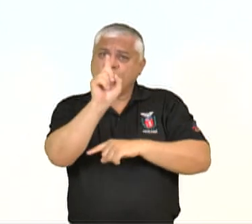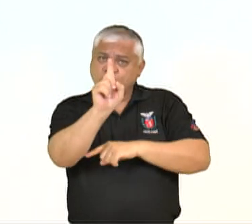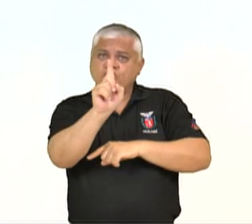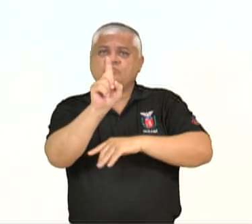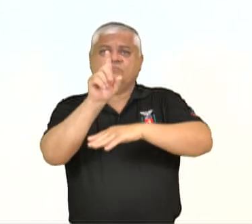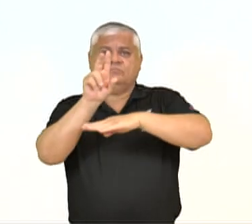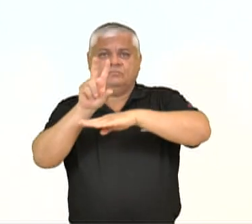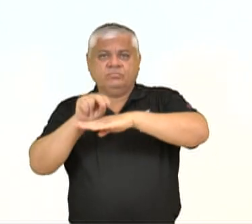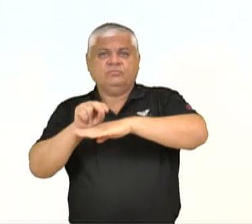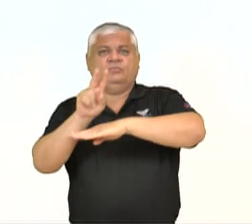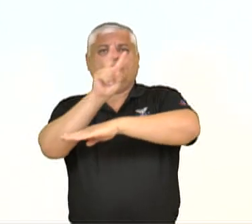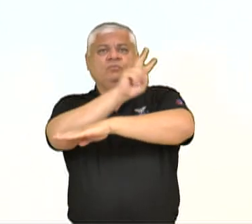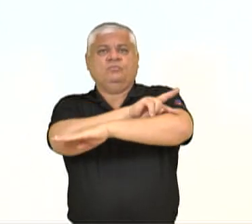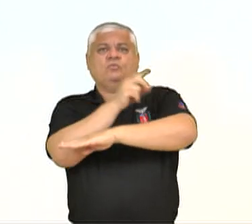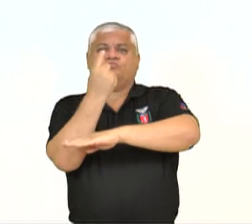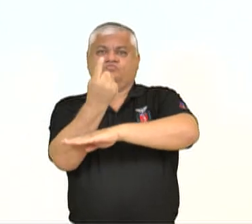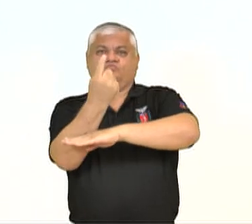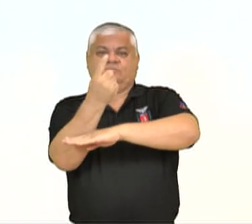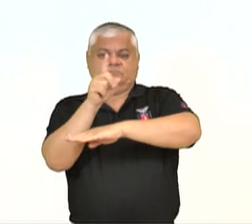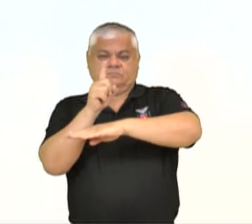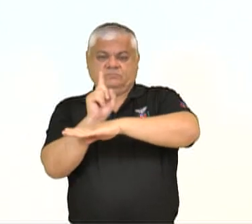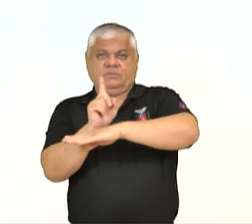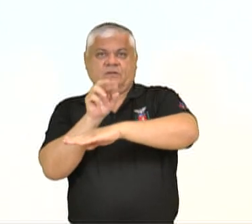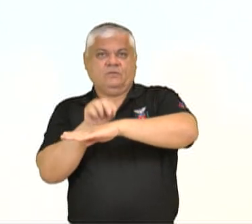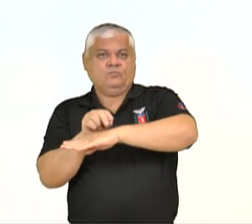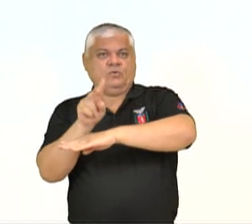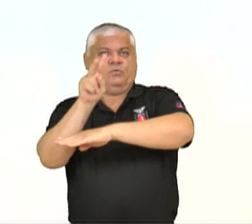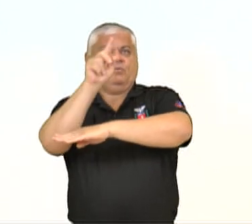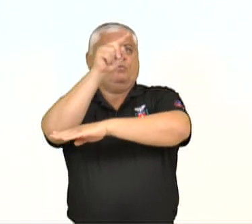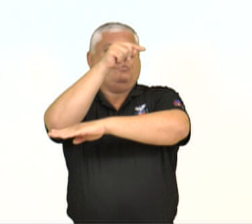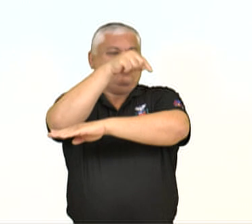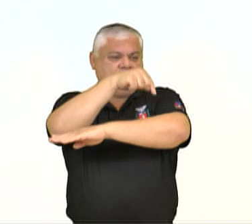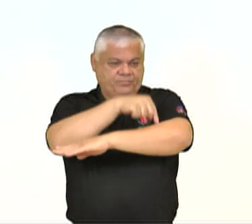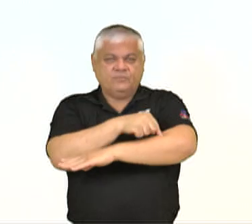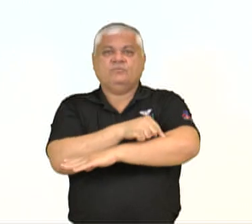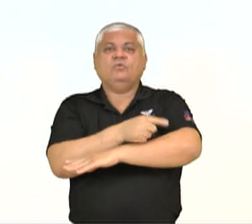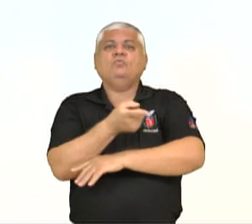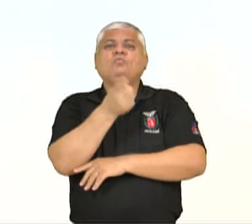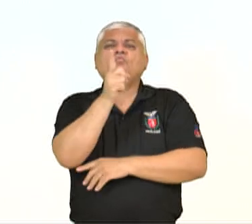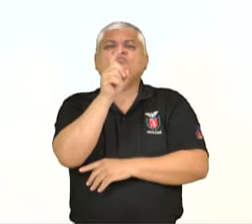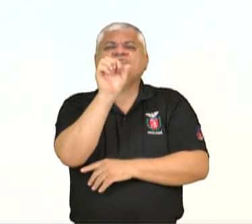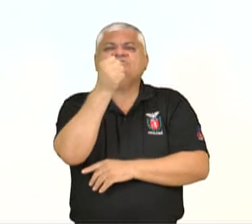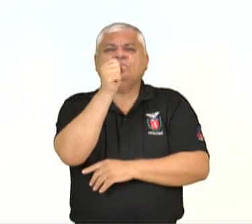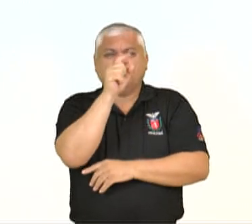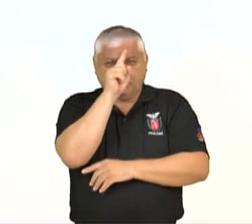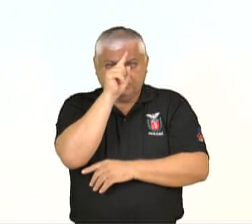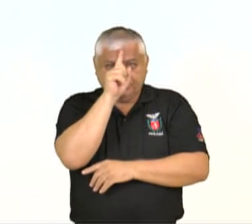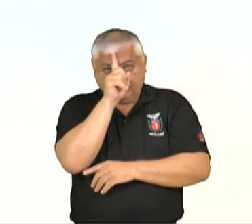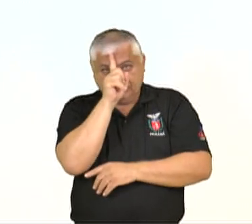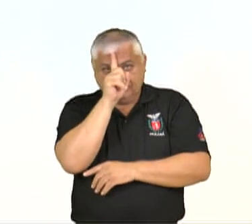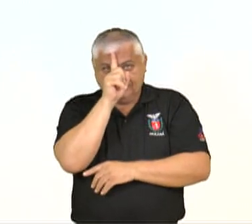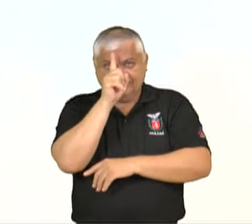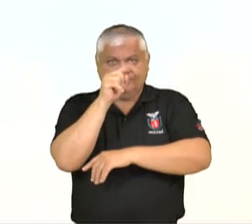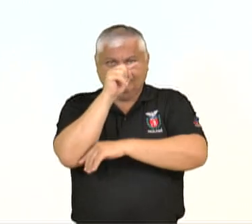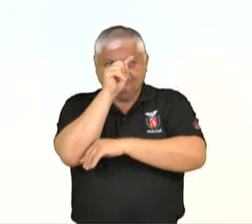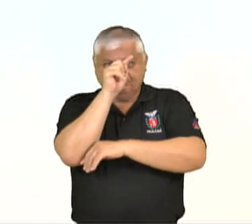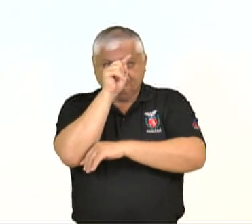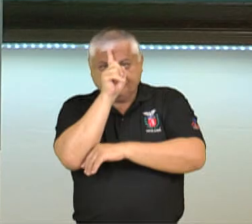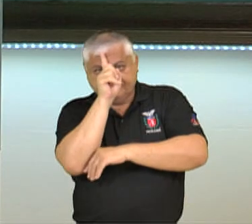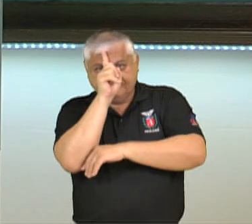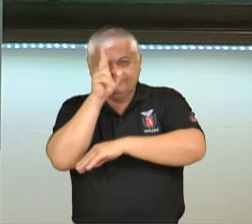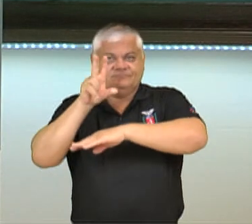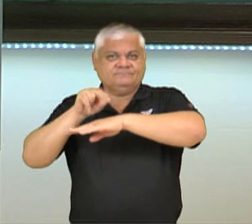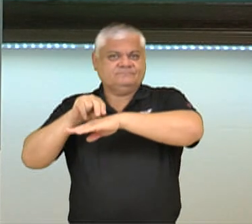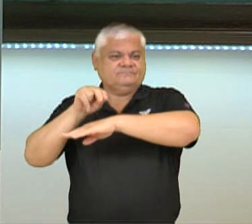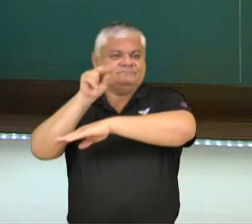que a gente vai considerar. Então esse grilo ele retorna ao solo 1 segundo após o salto,